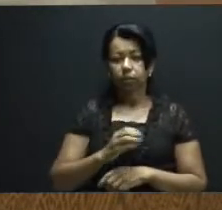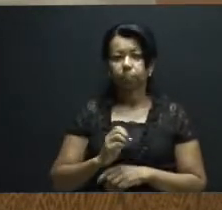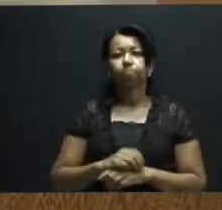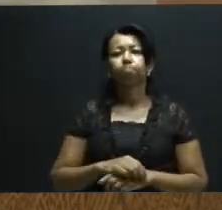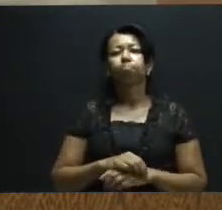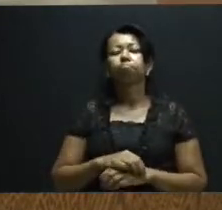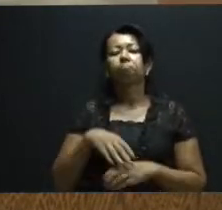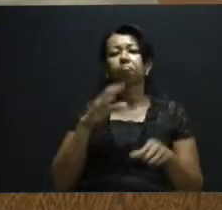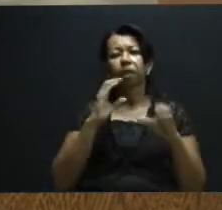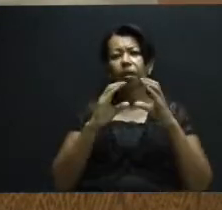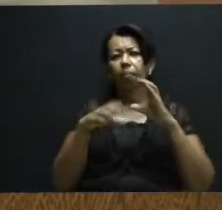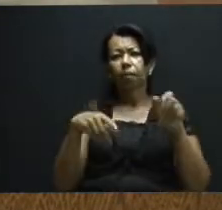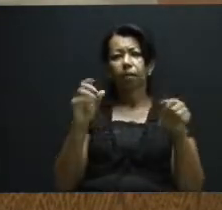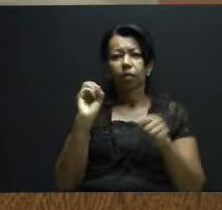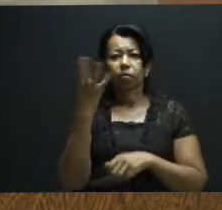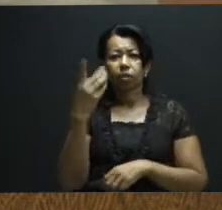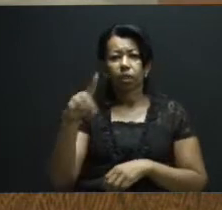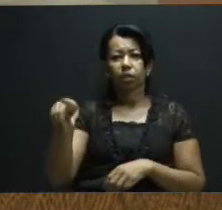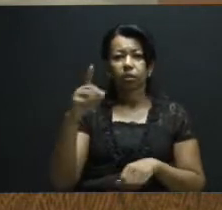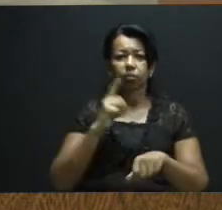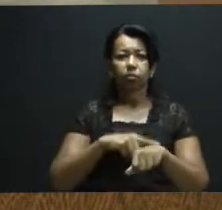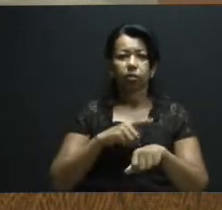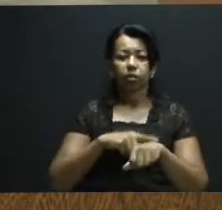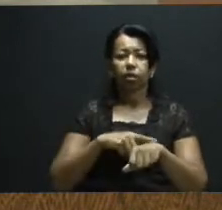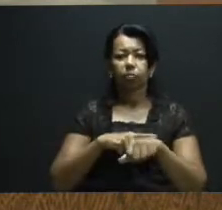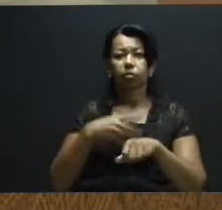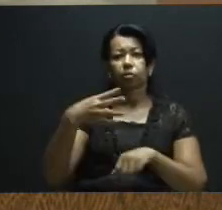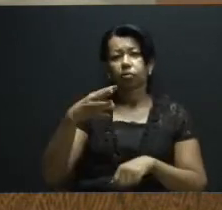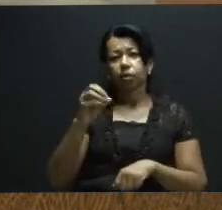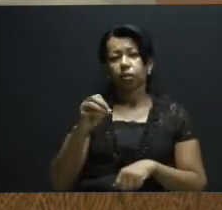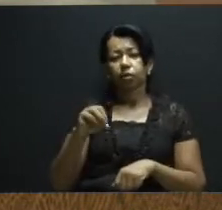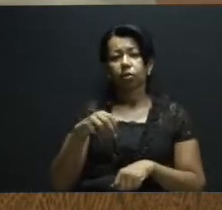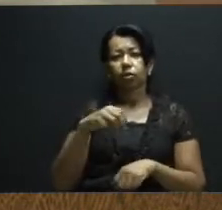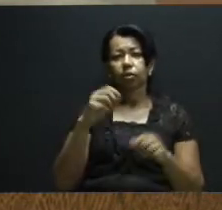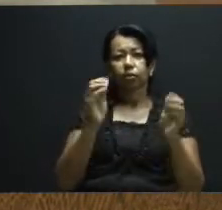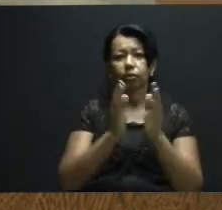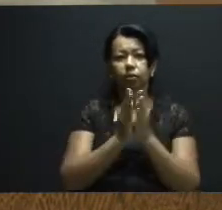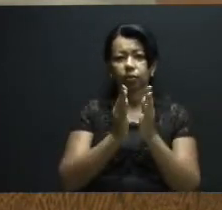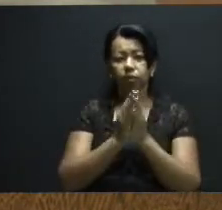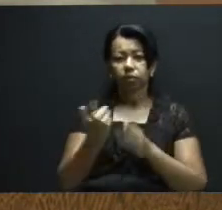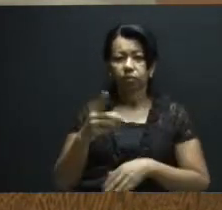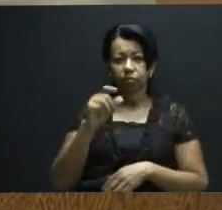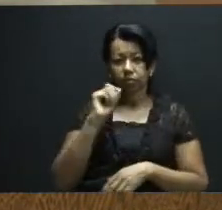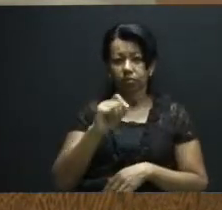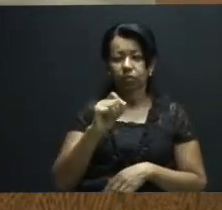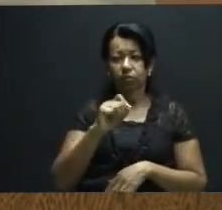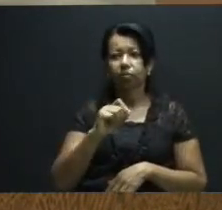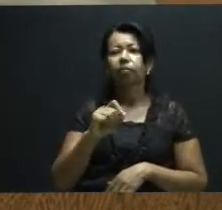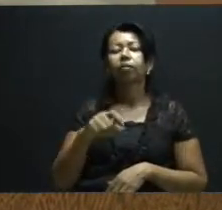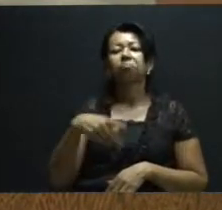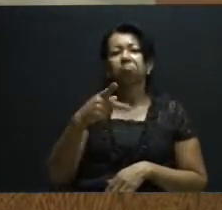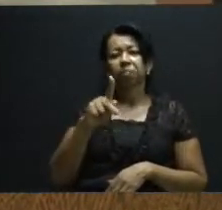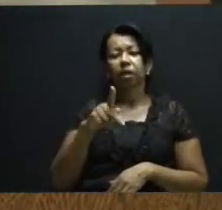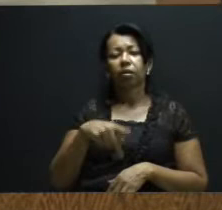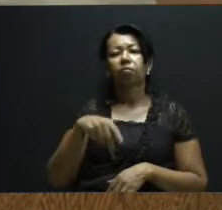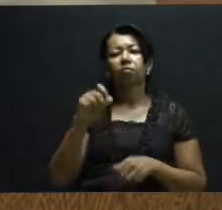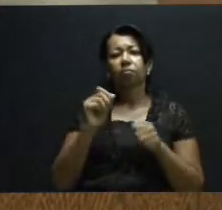realizada no período da quaresma tendo principalmente objetivo proporcionar